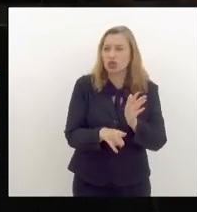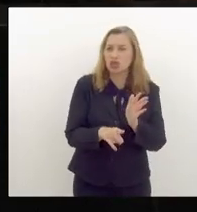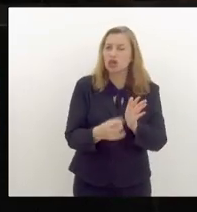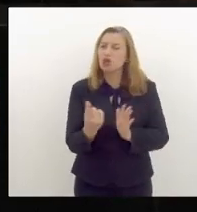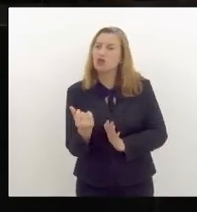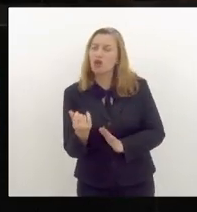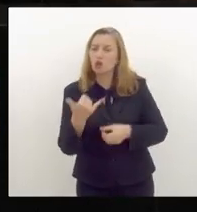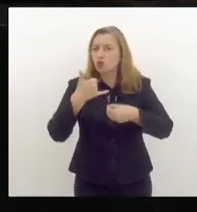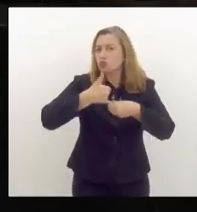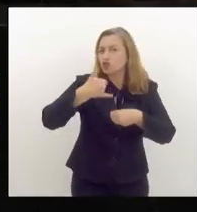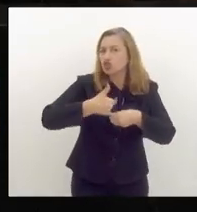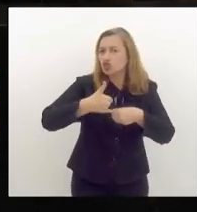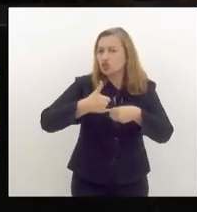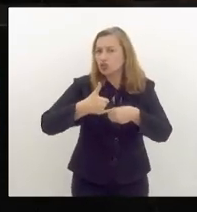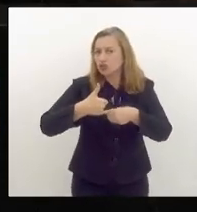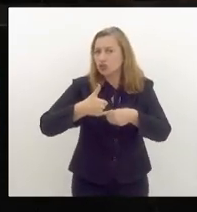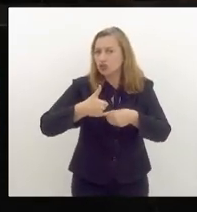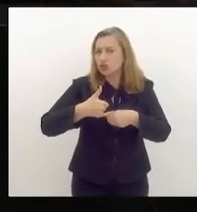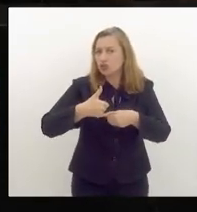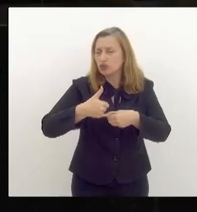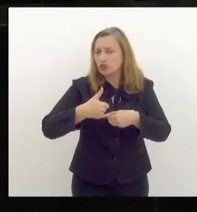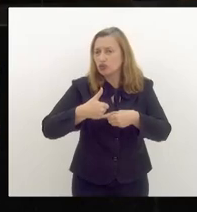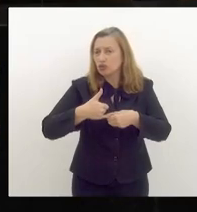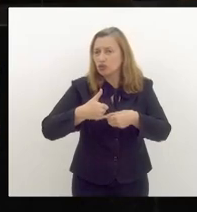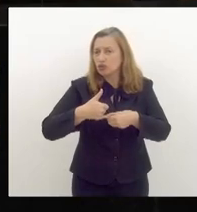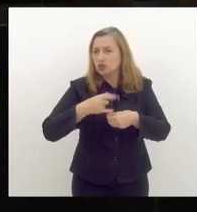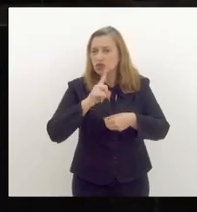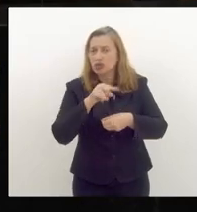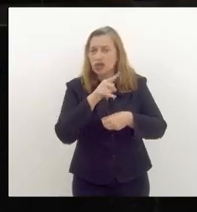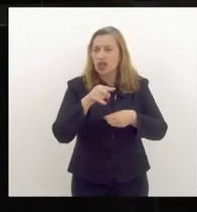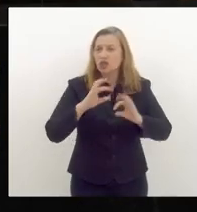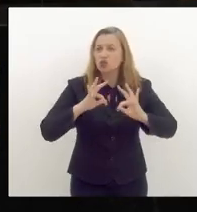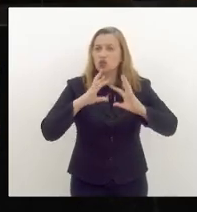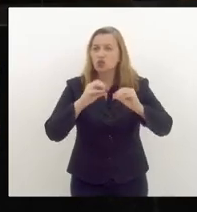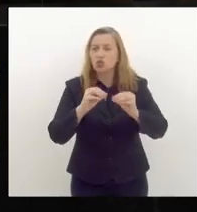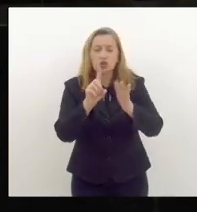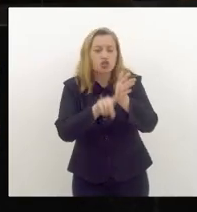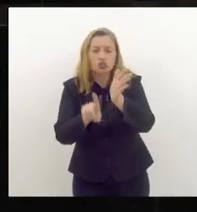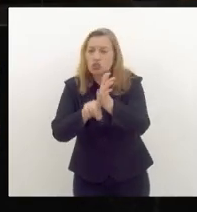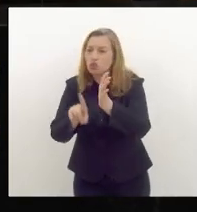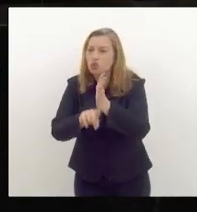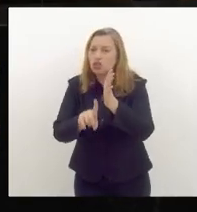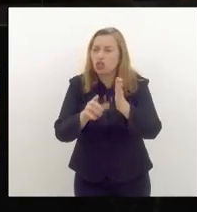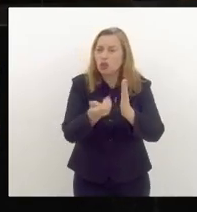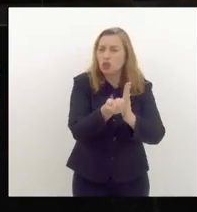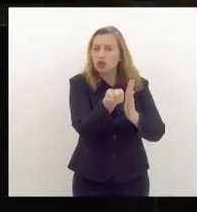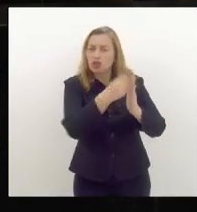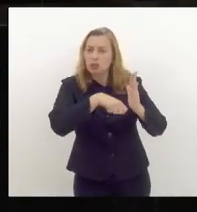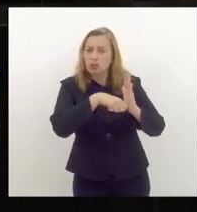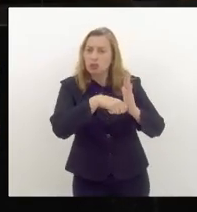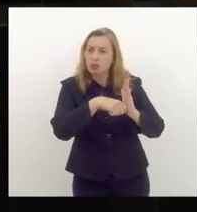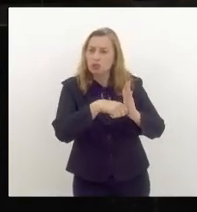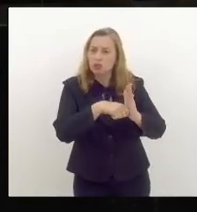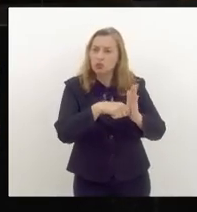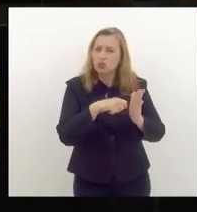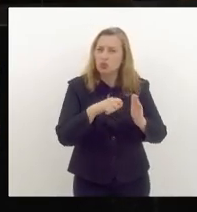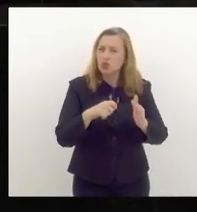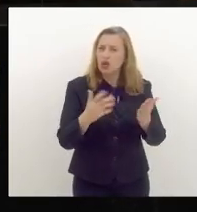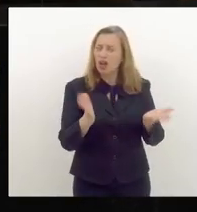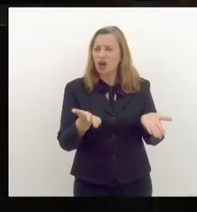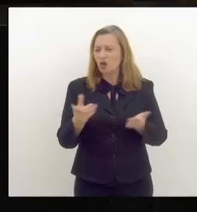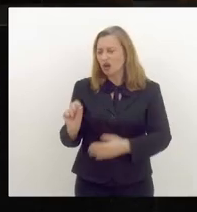do combustível desonerar toda a cadeia produtiva diminuindo tributo dá um aumento